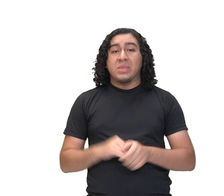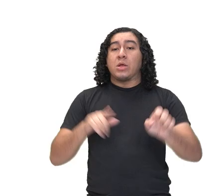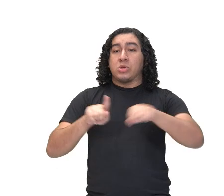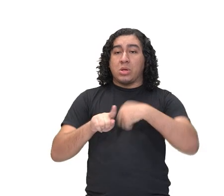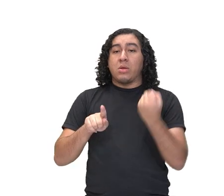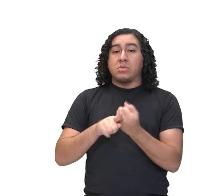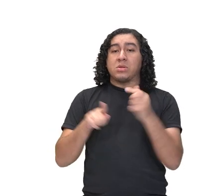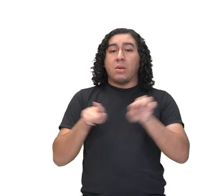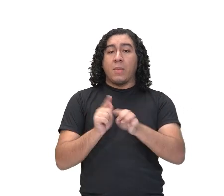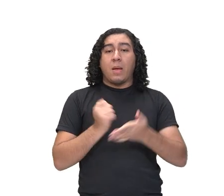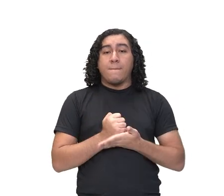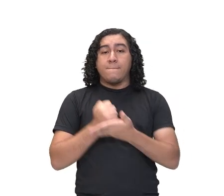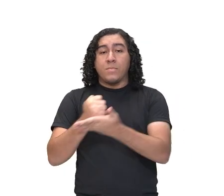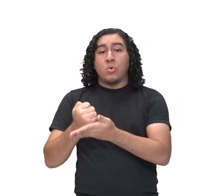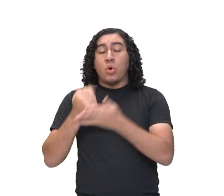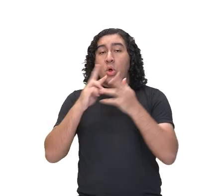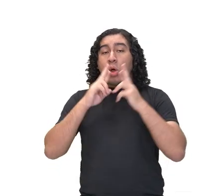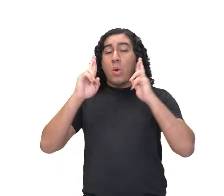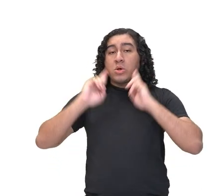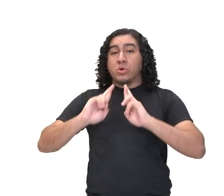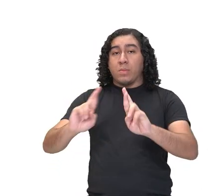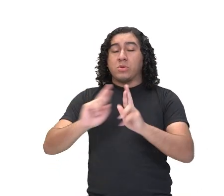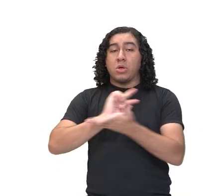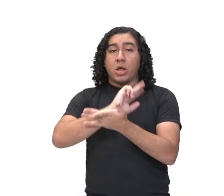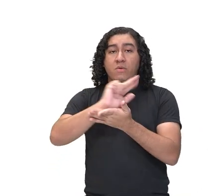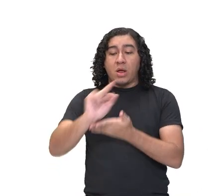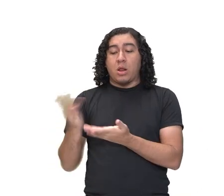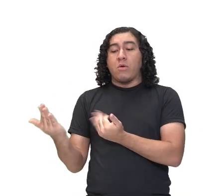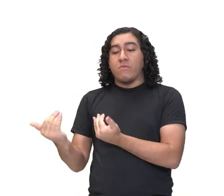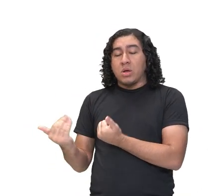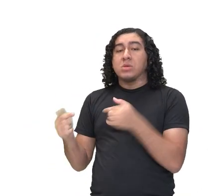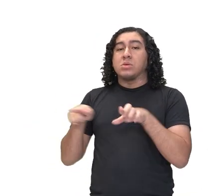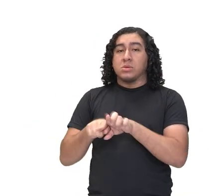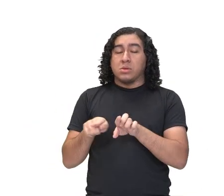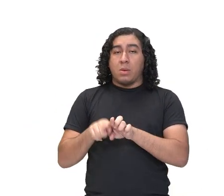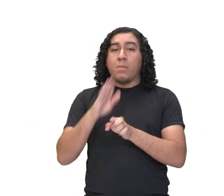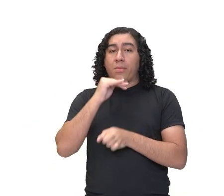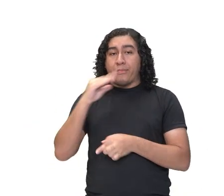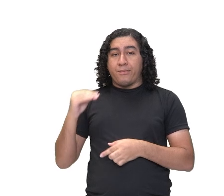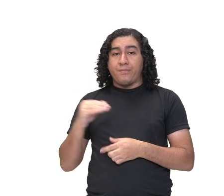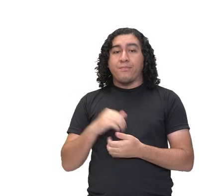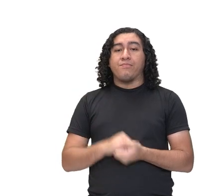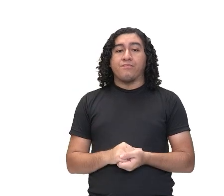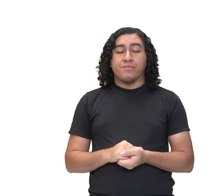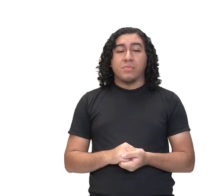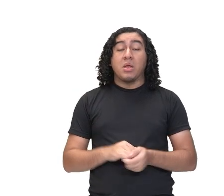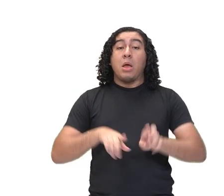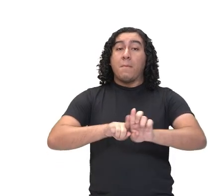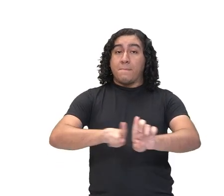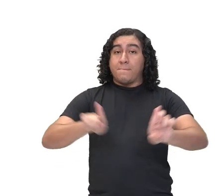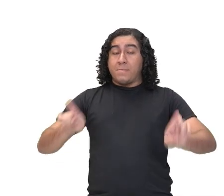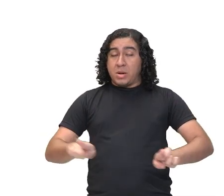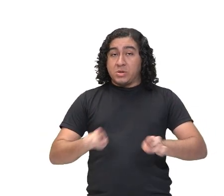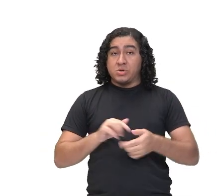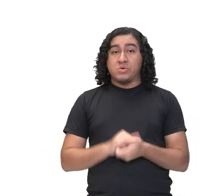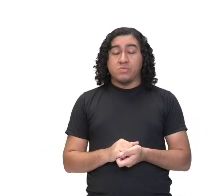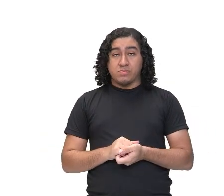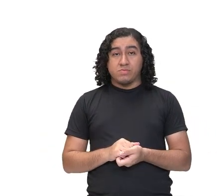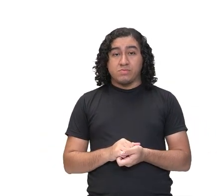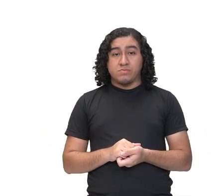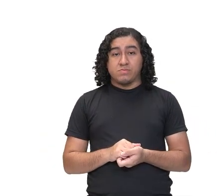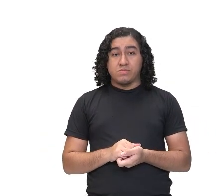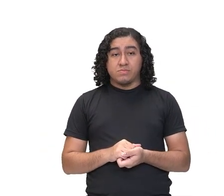favorece o respeito às diversas infâncias e adolescências. No entanto, os retrocessos que